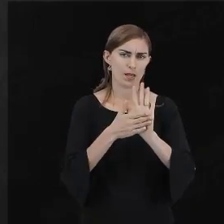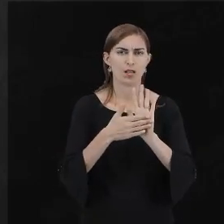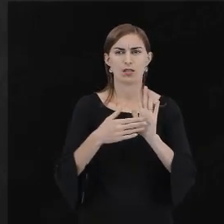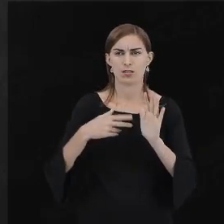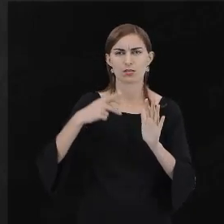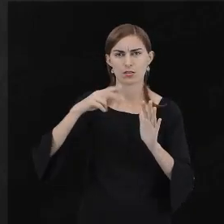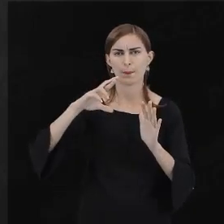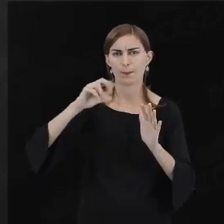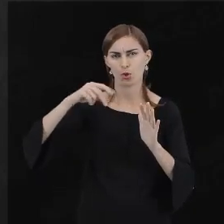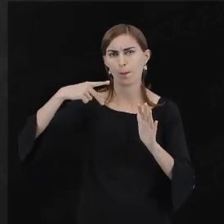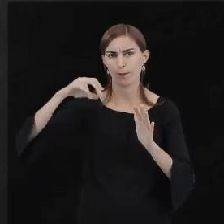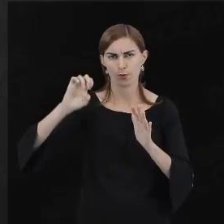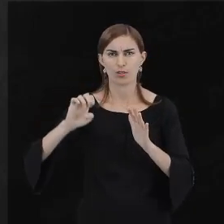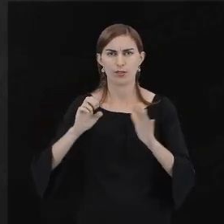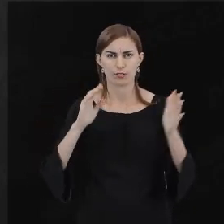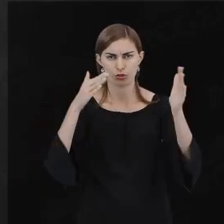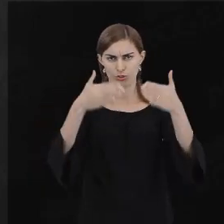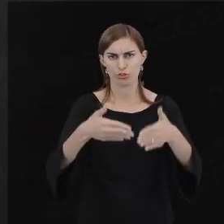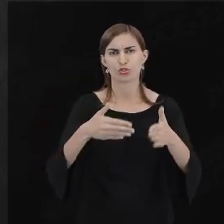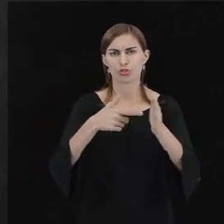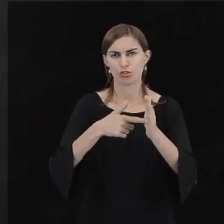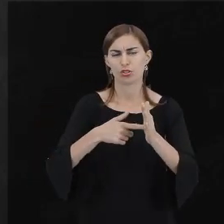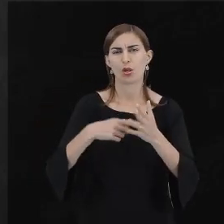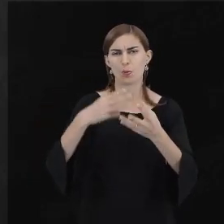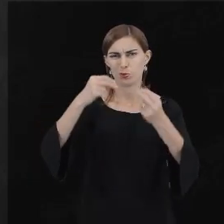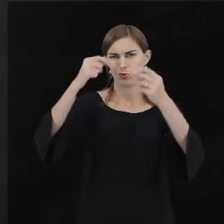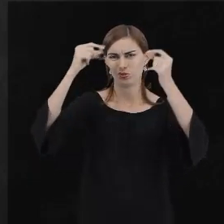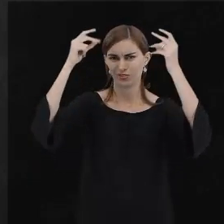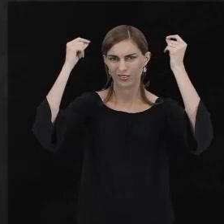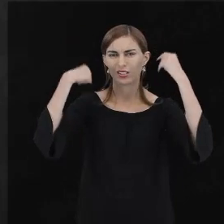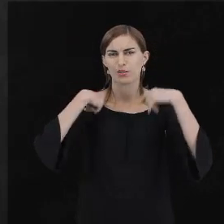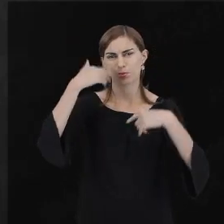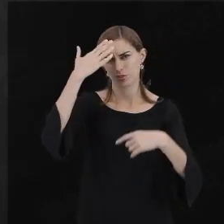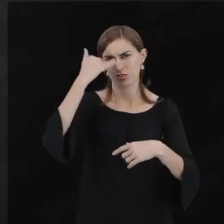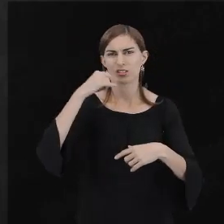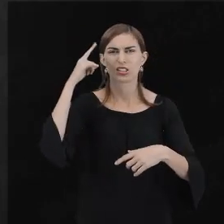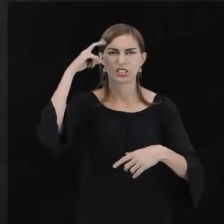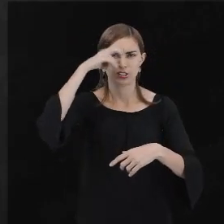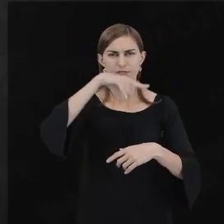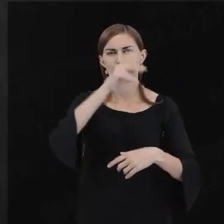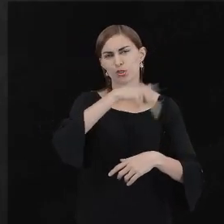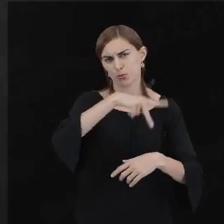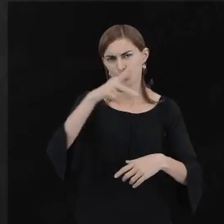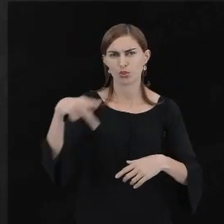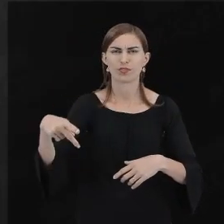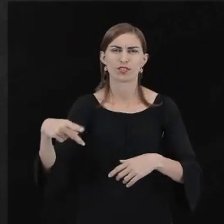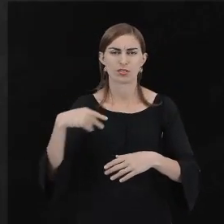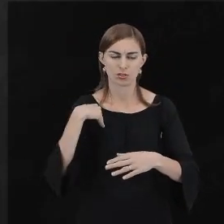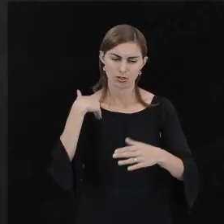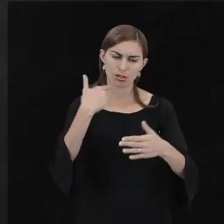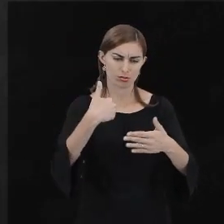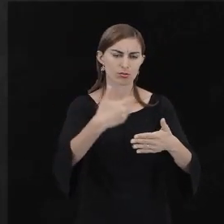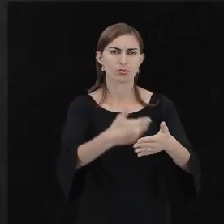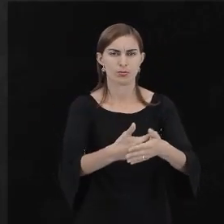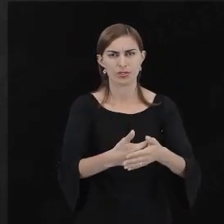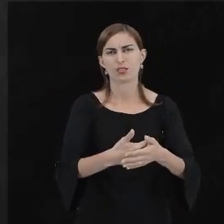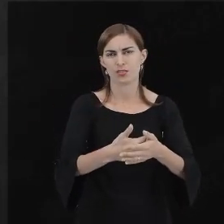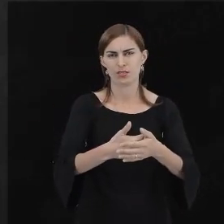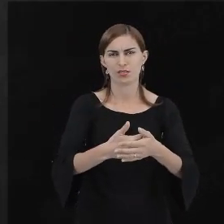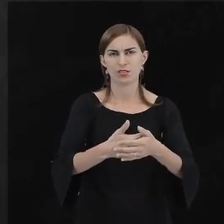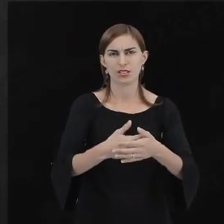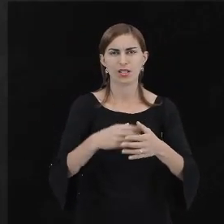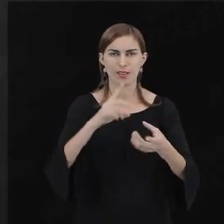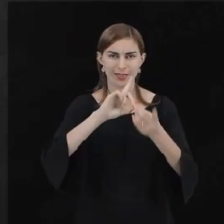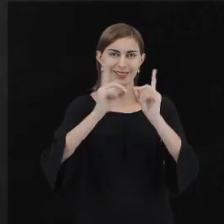segundo as metas que nos propomos atingir. Por muito tempo eu sei que é difícil para os professores